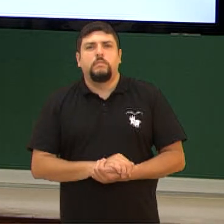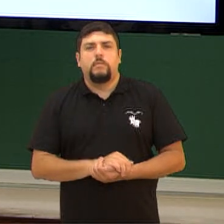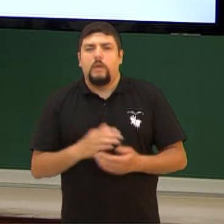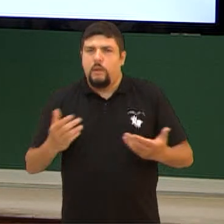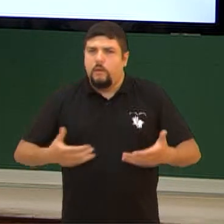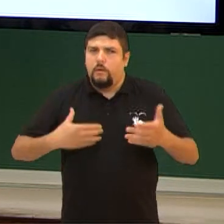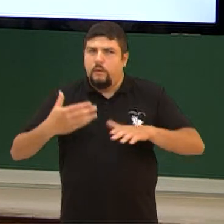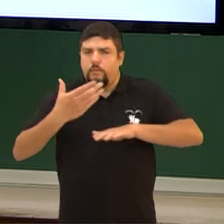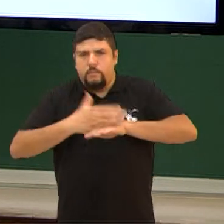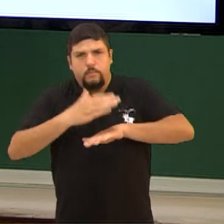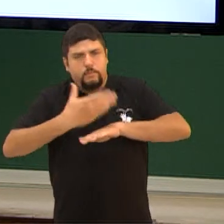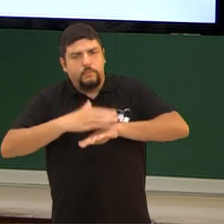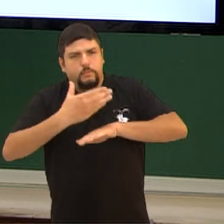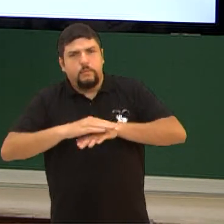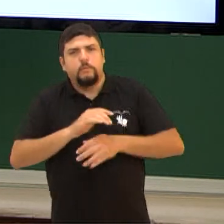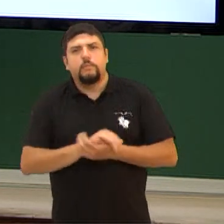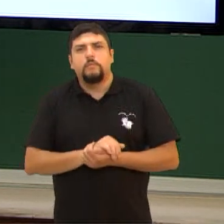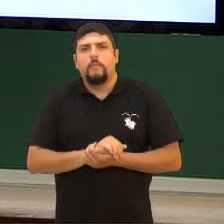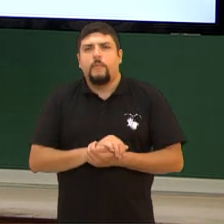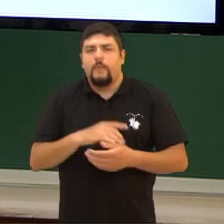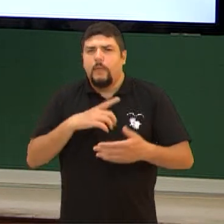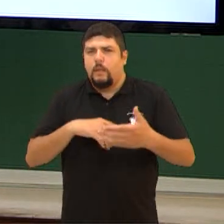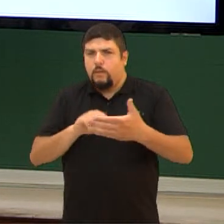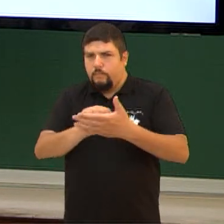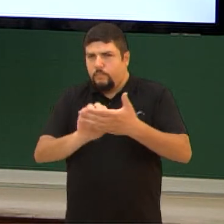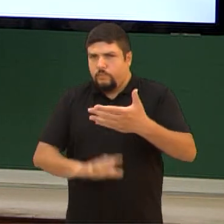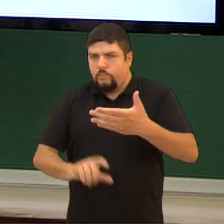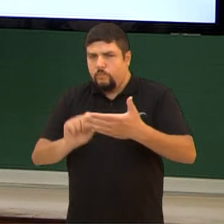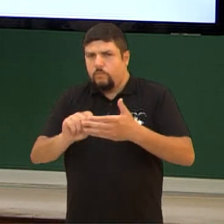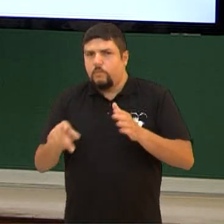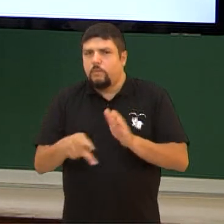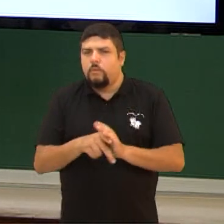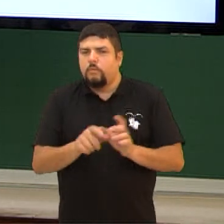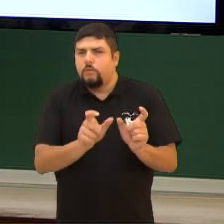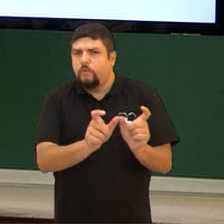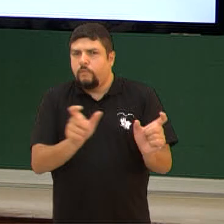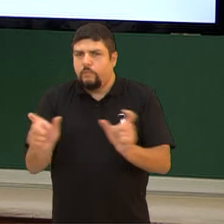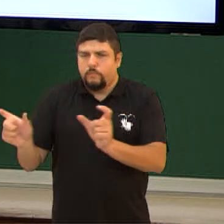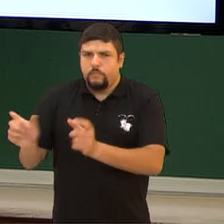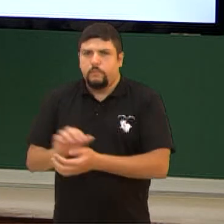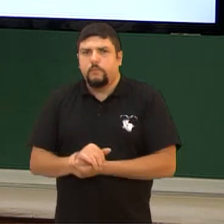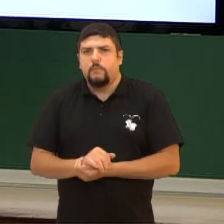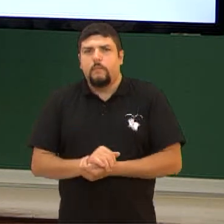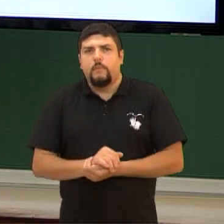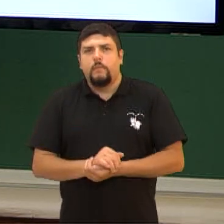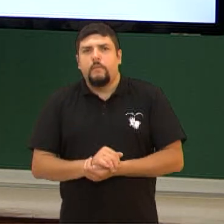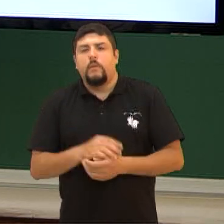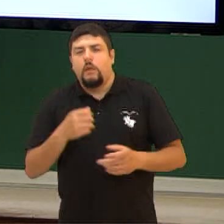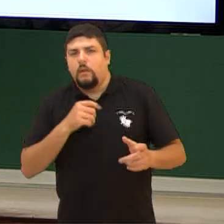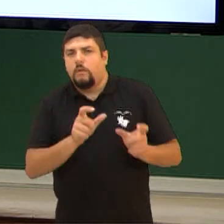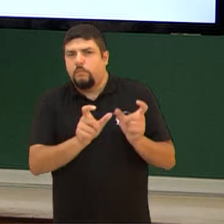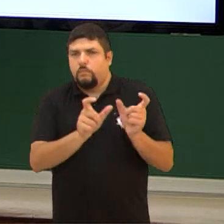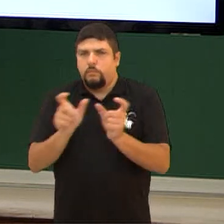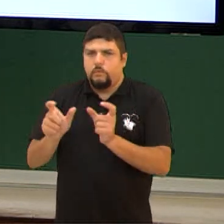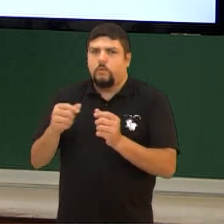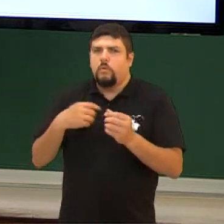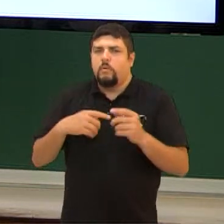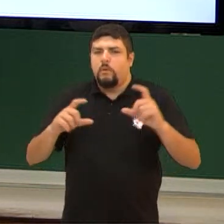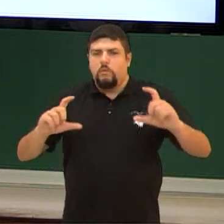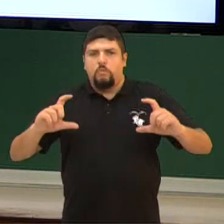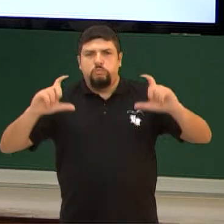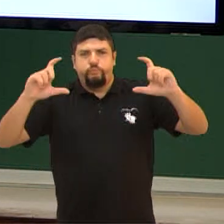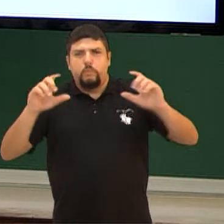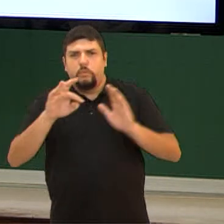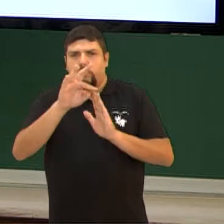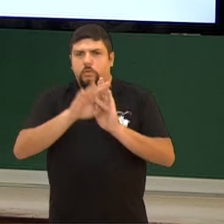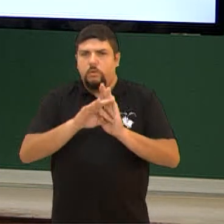praticar. Aqui eu tenho um exercício de vocabulário. Então, eu tenho aqui o trecho do texto que a gente acabou de ler. E a número